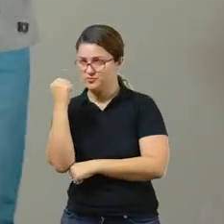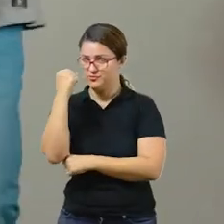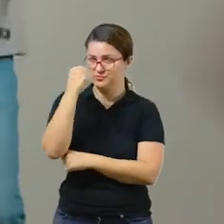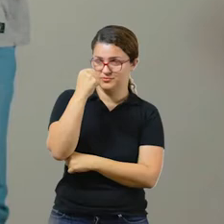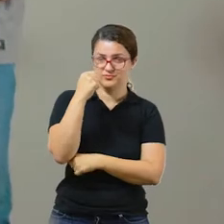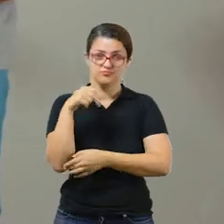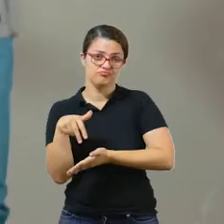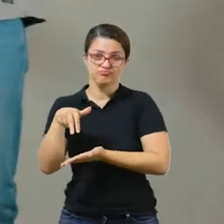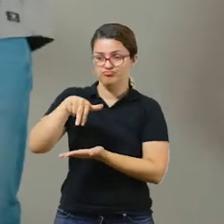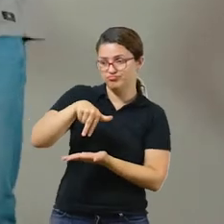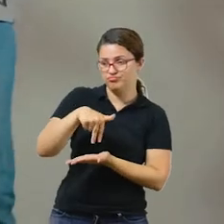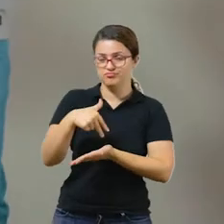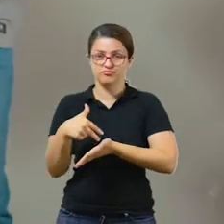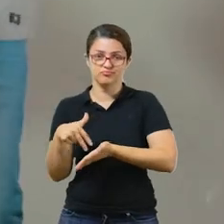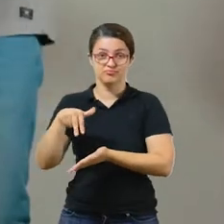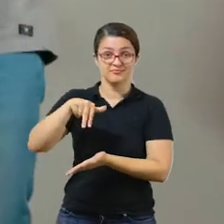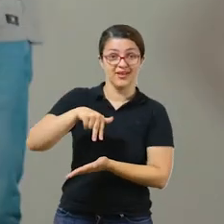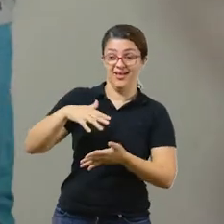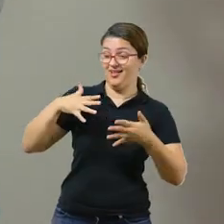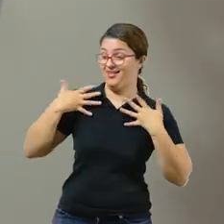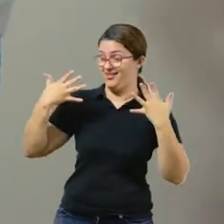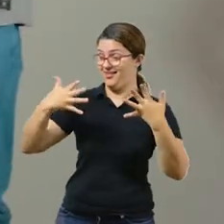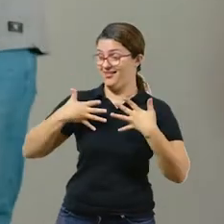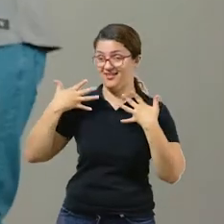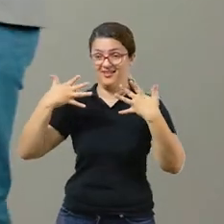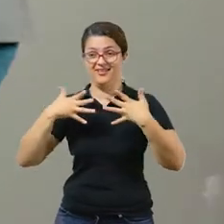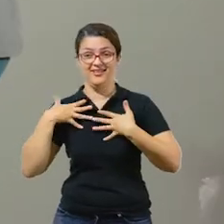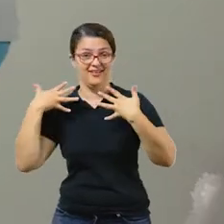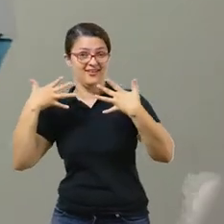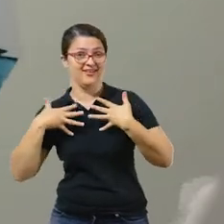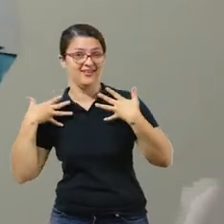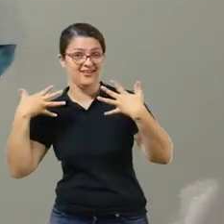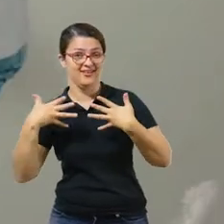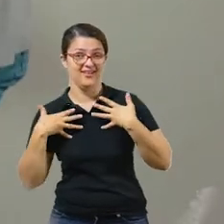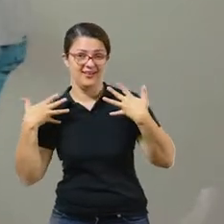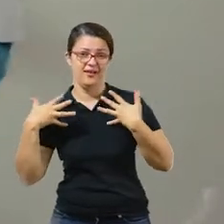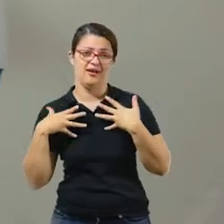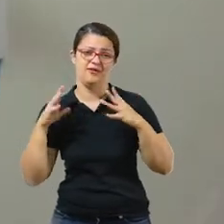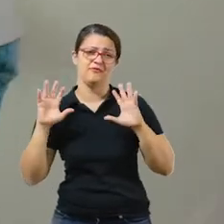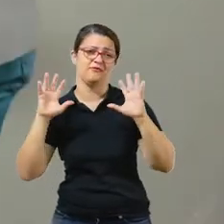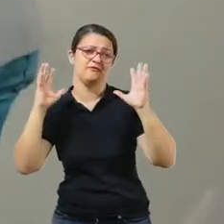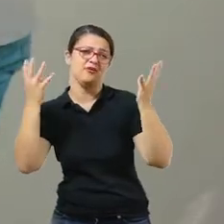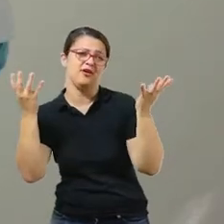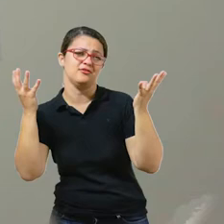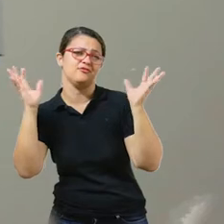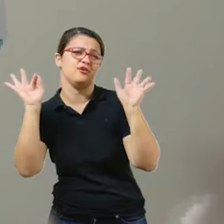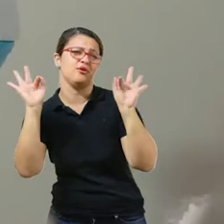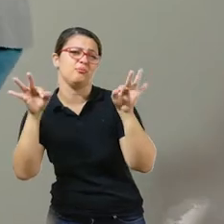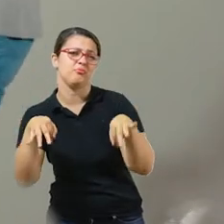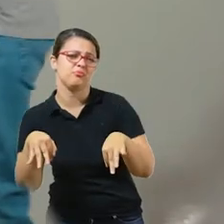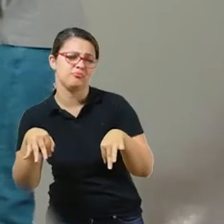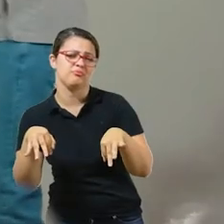Vamos balançar. Ei, que alegria! O baile